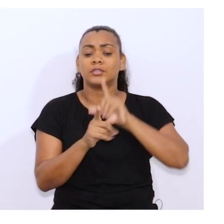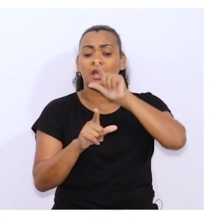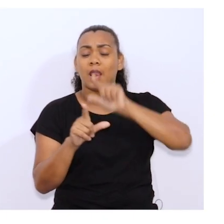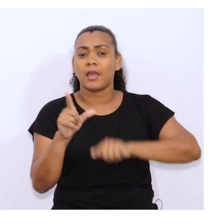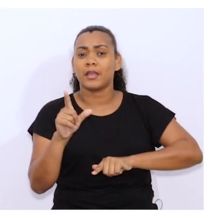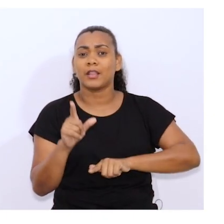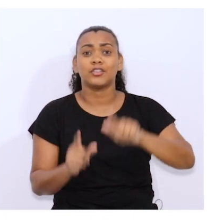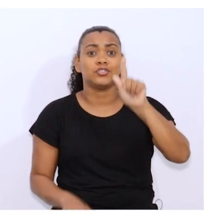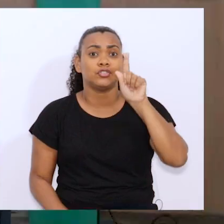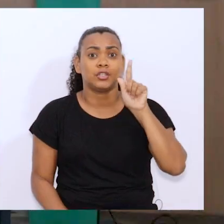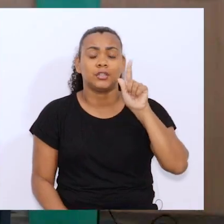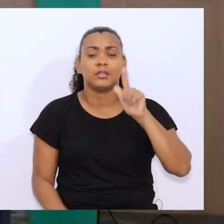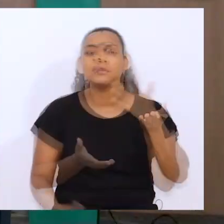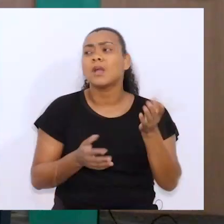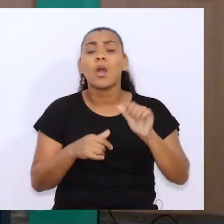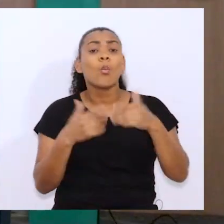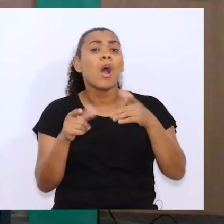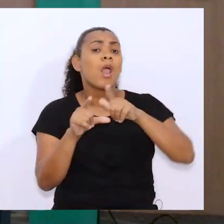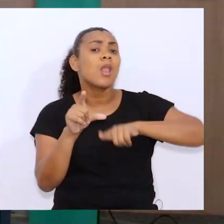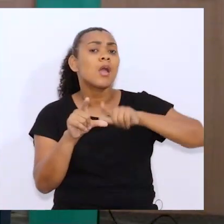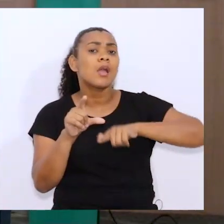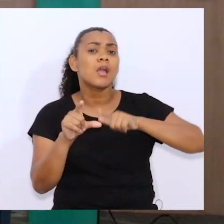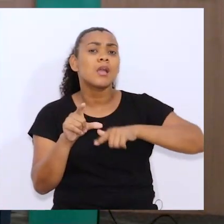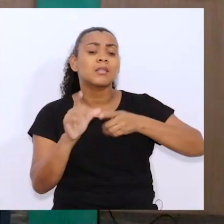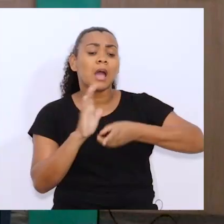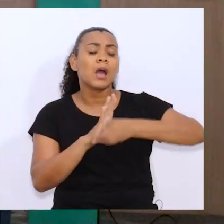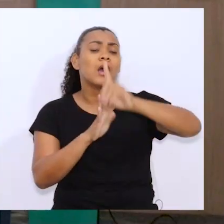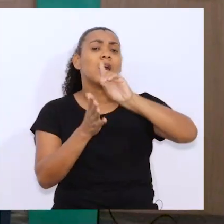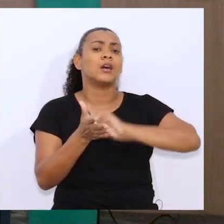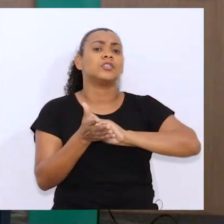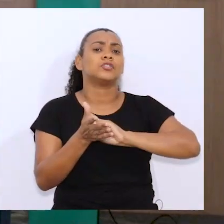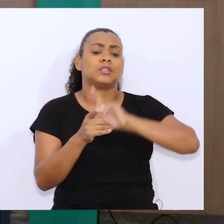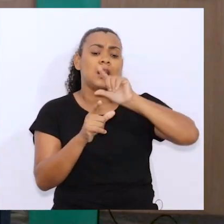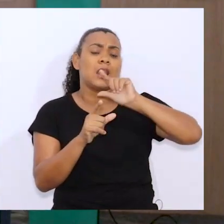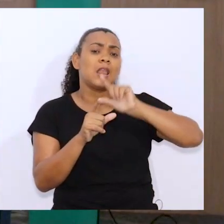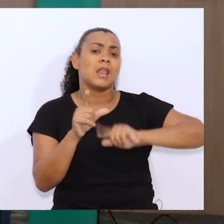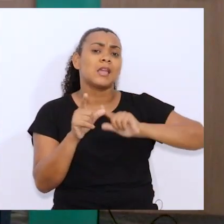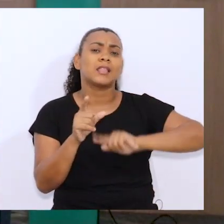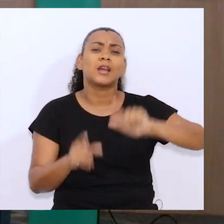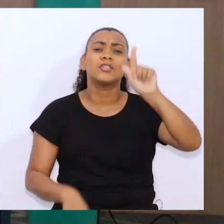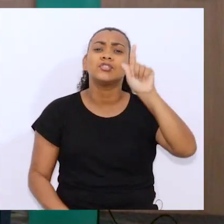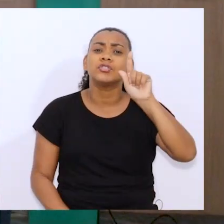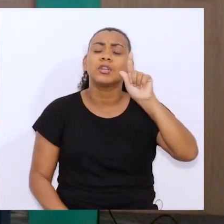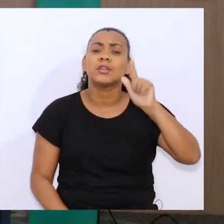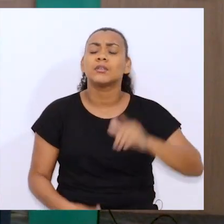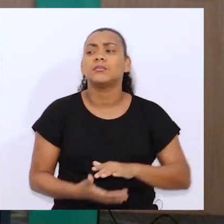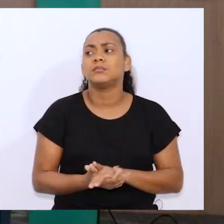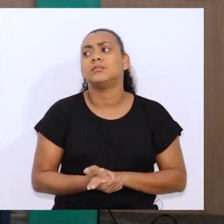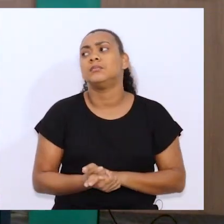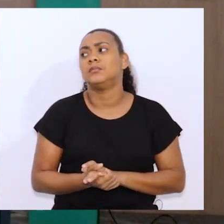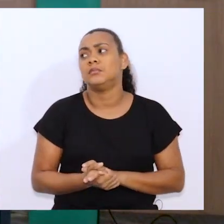letra G. Qual a letra que vem antes da letra G do nosso alfabeto? Vejam